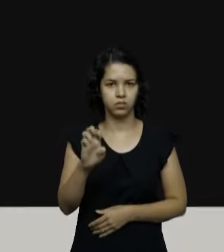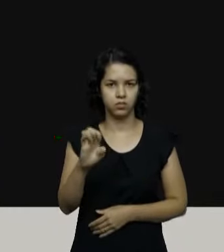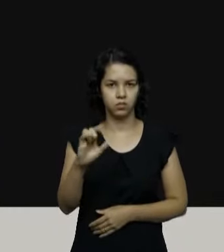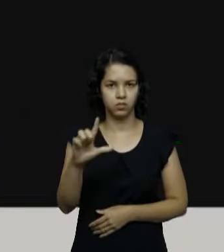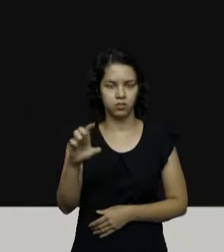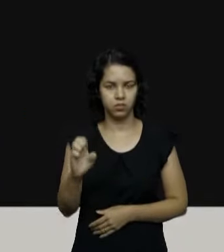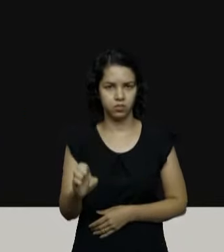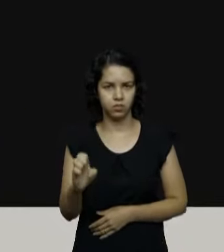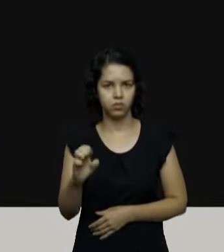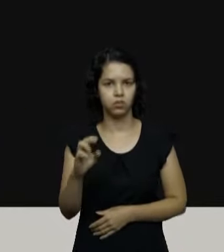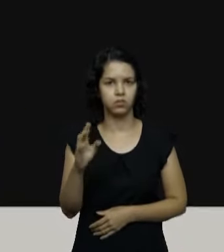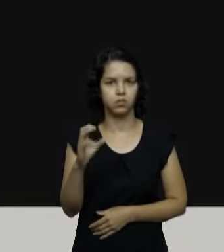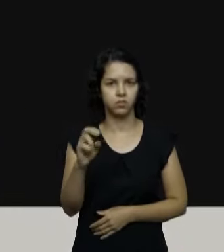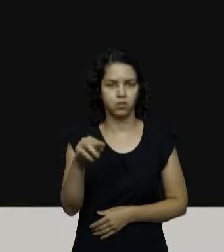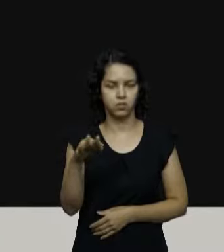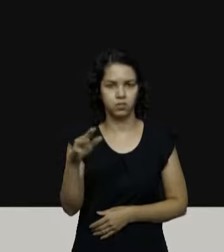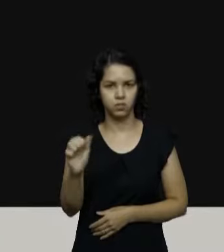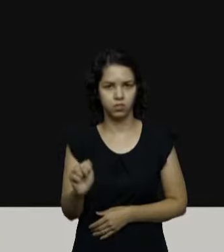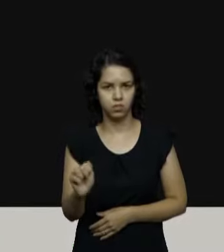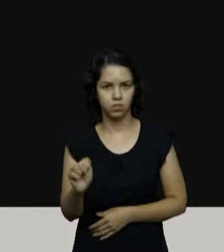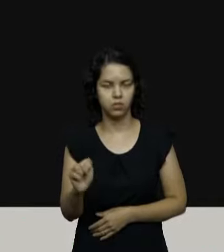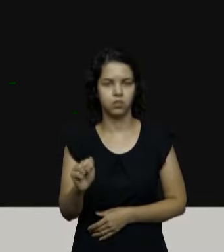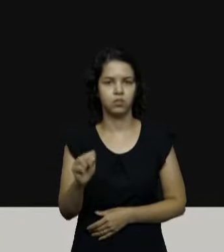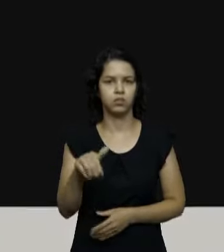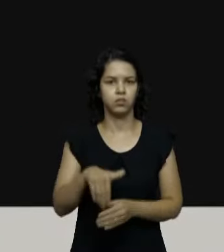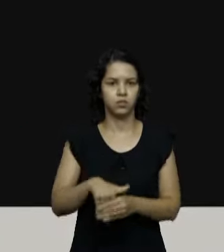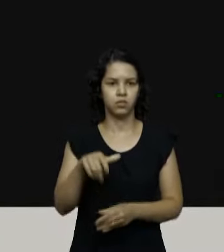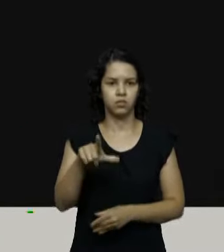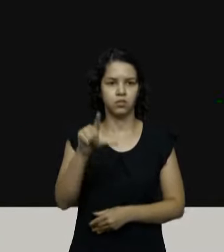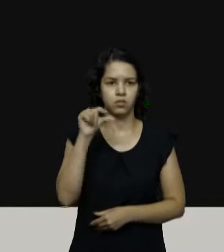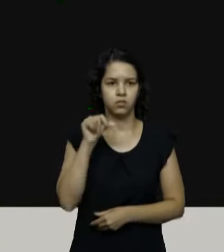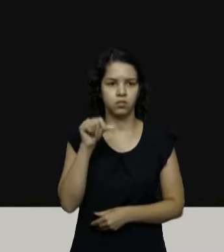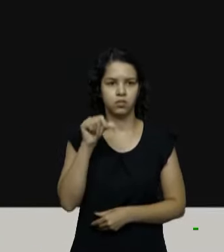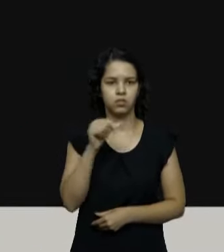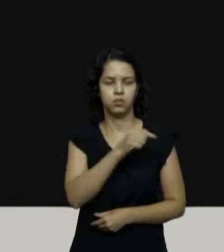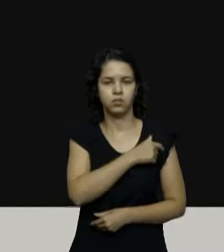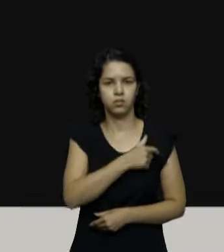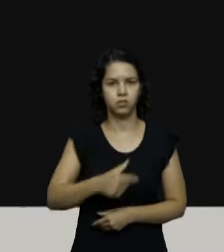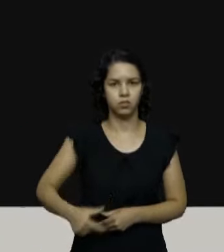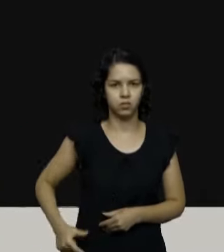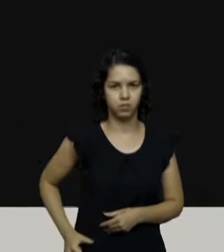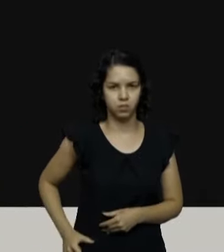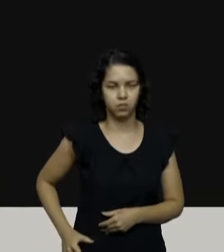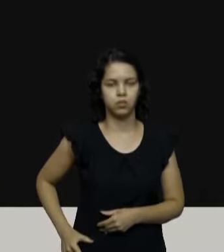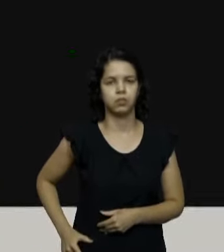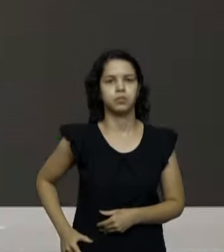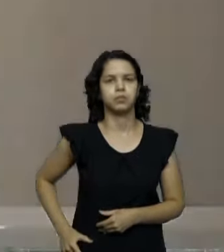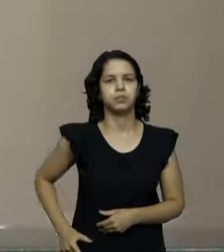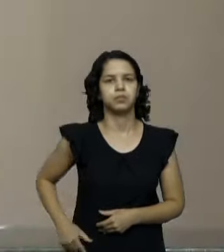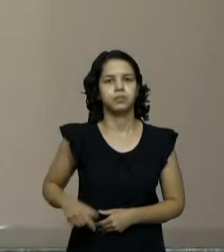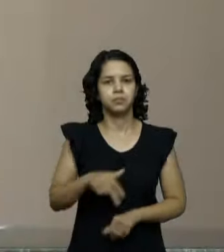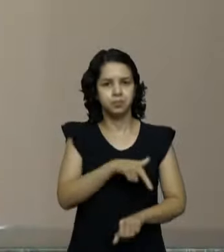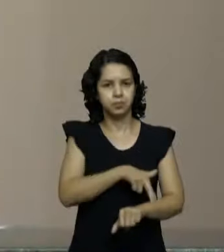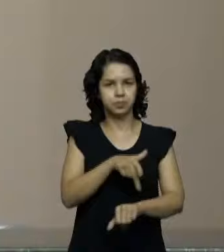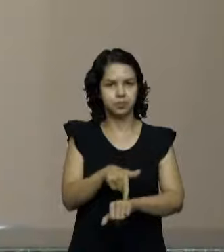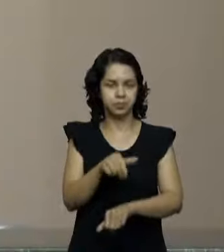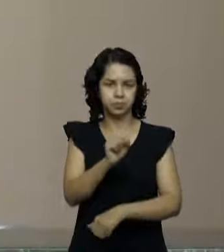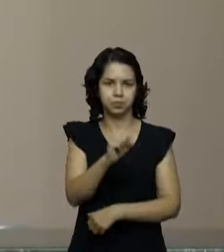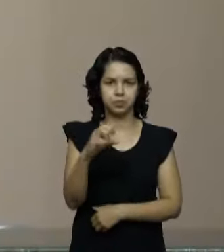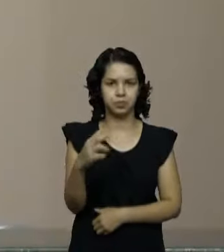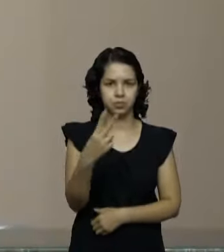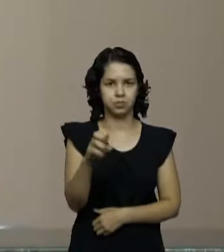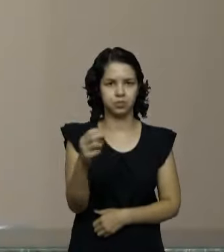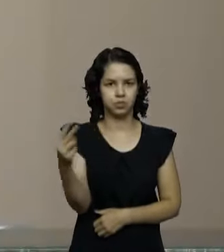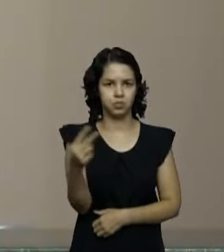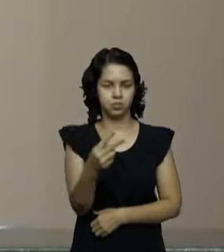Gabriele Cunha da Silva pela eleição como Miss Santa Catarina 2022. Em discussão, não